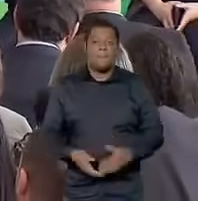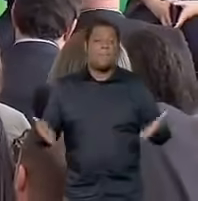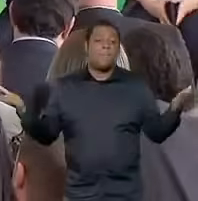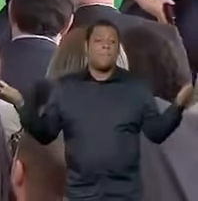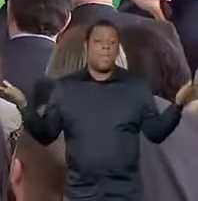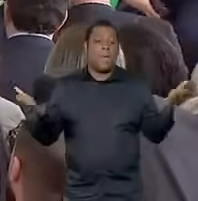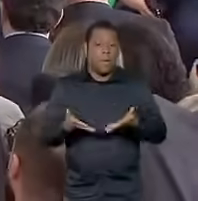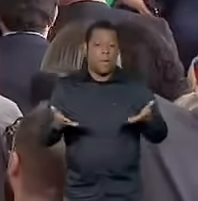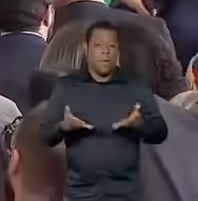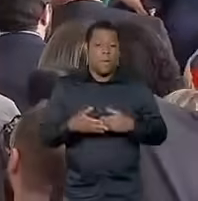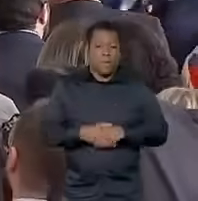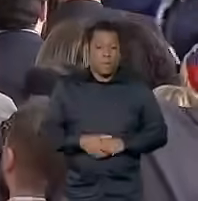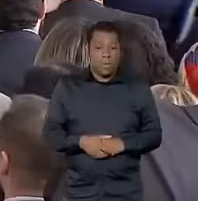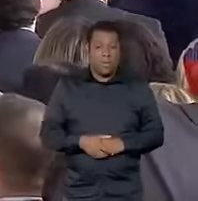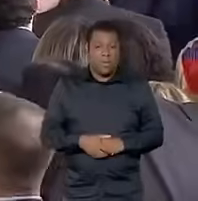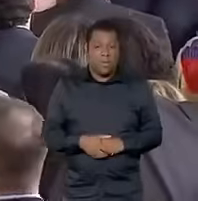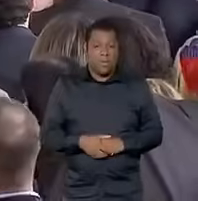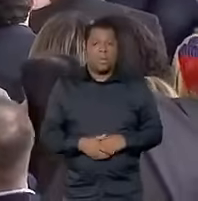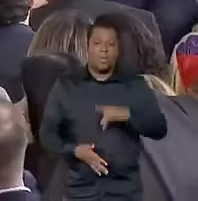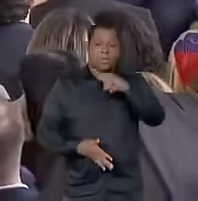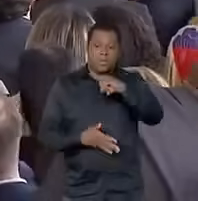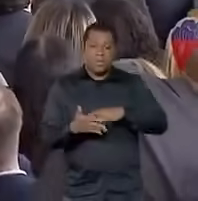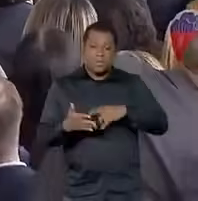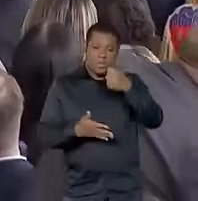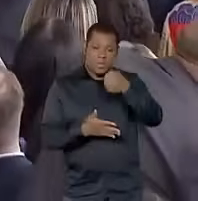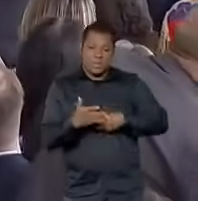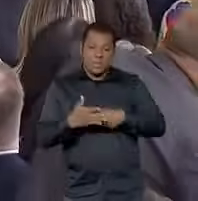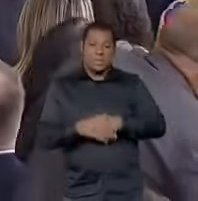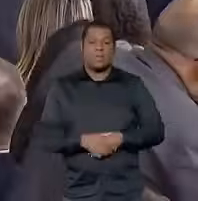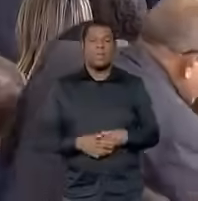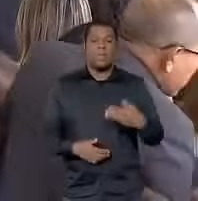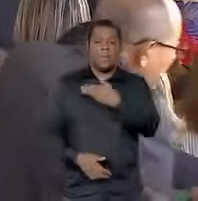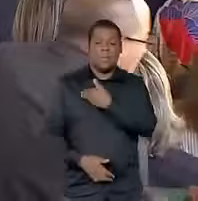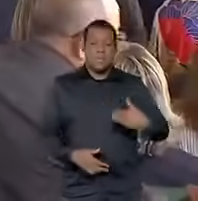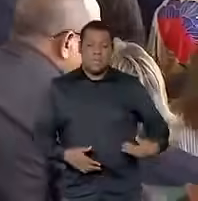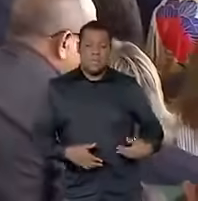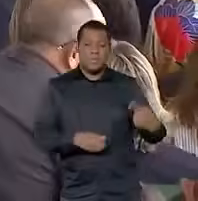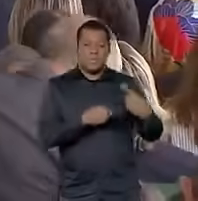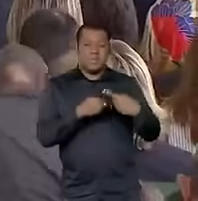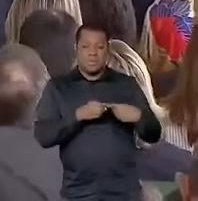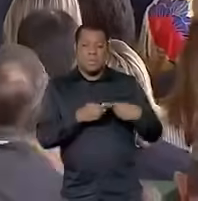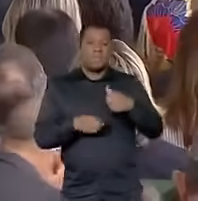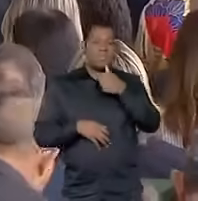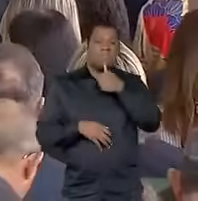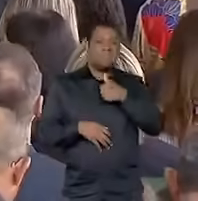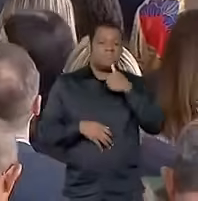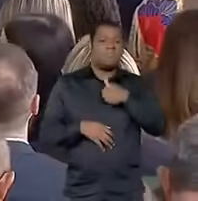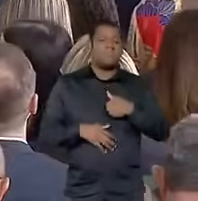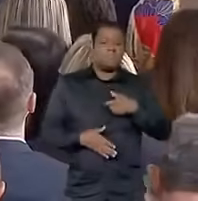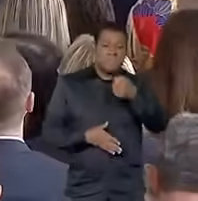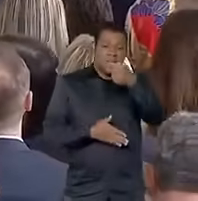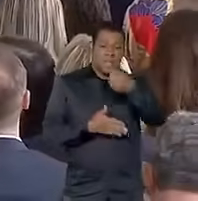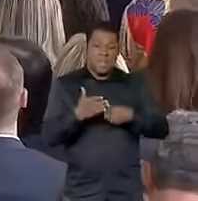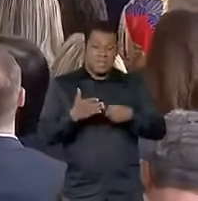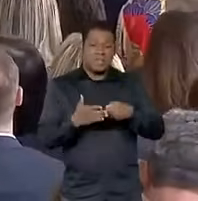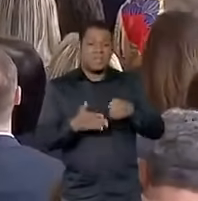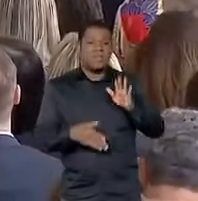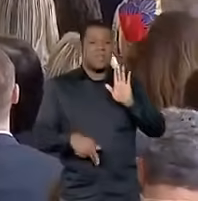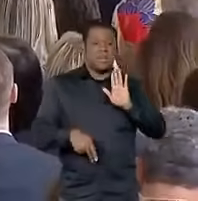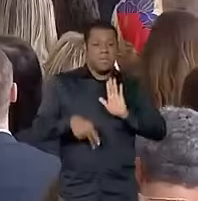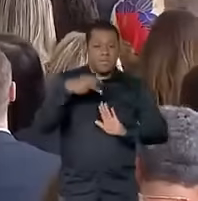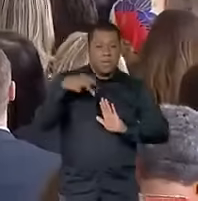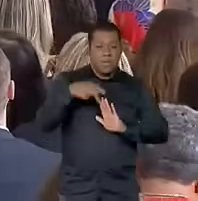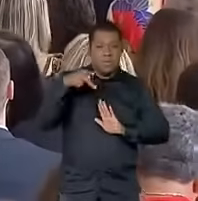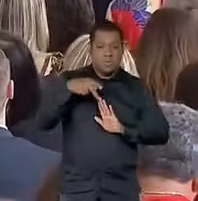Neste momento, serão assinadas pelo ministro das Cidades, Jader Filho, as duas portarias